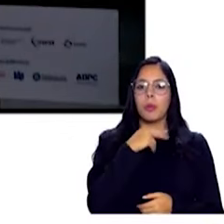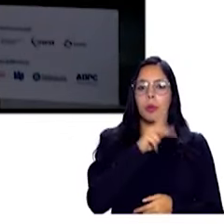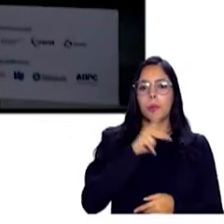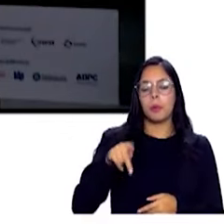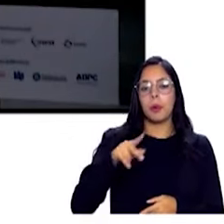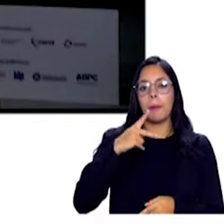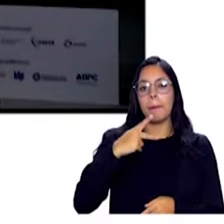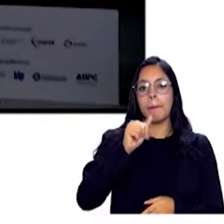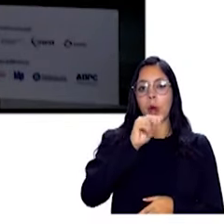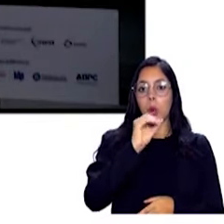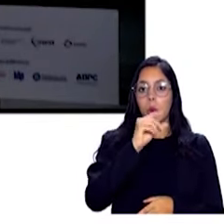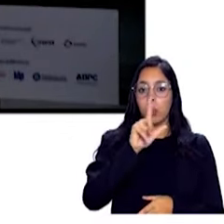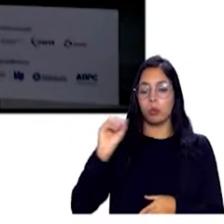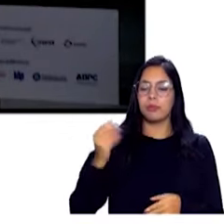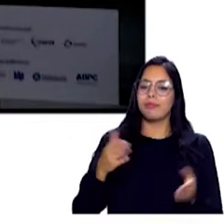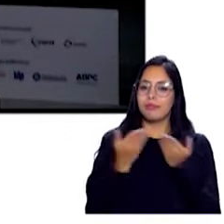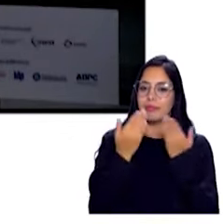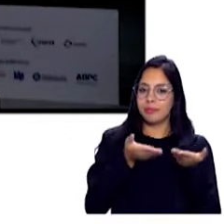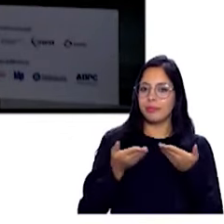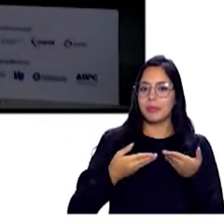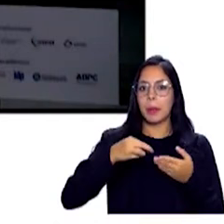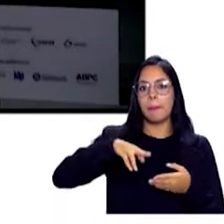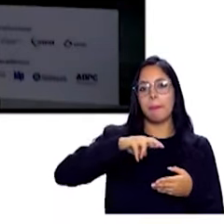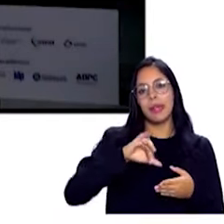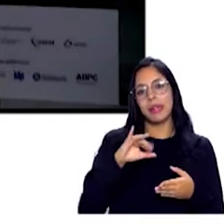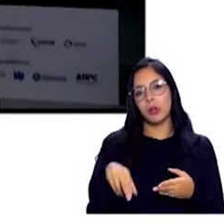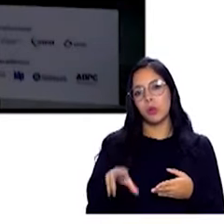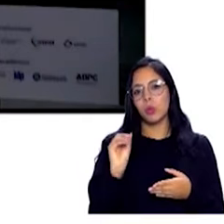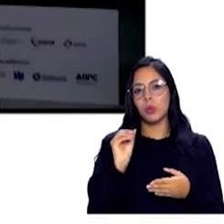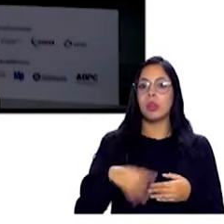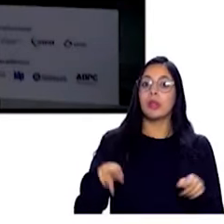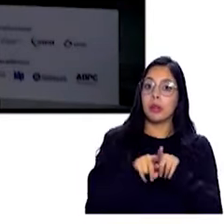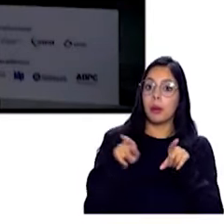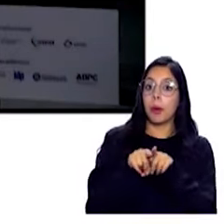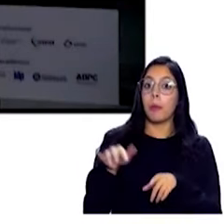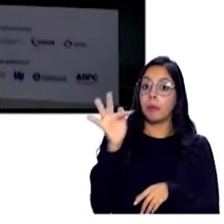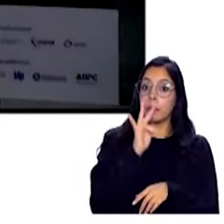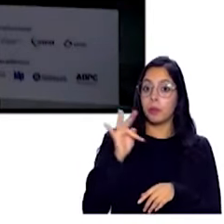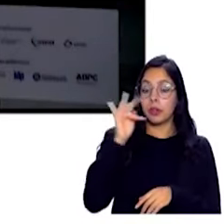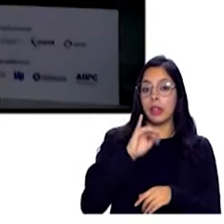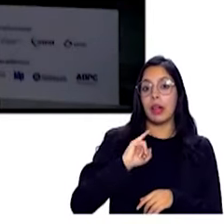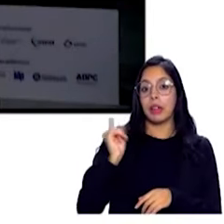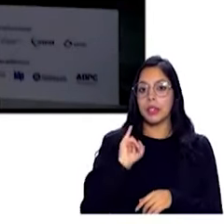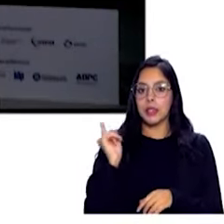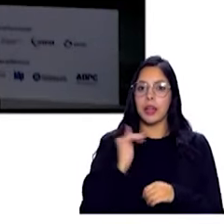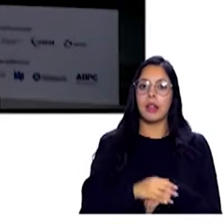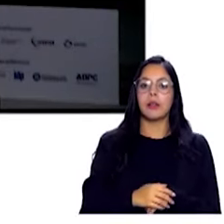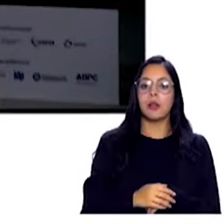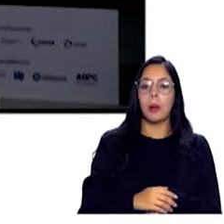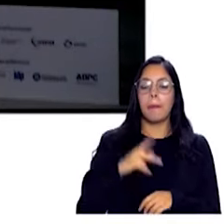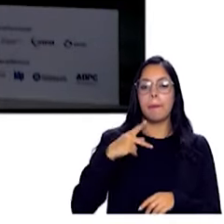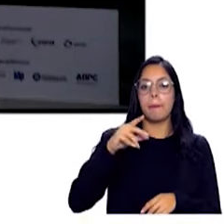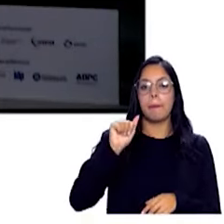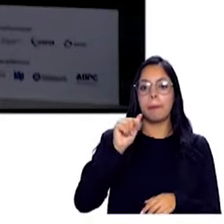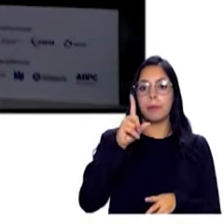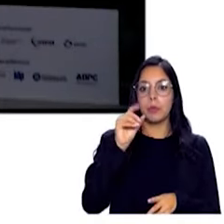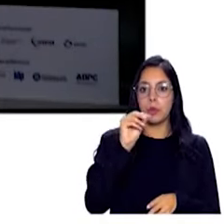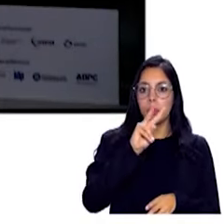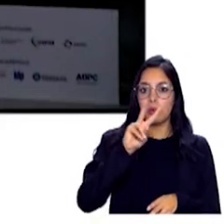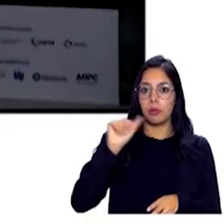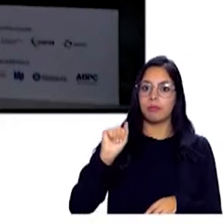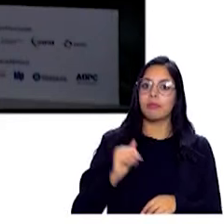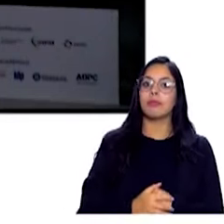Dr Marino também da Universidade eh da Itália pádova e que o currículo sintético